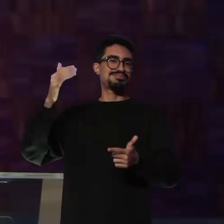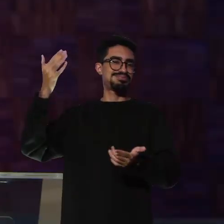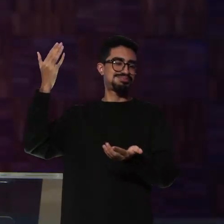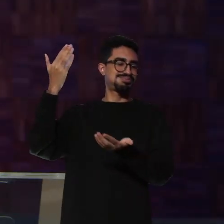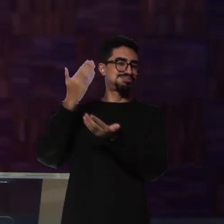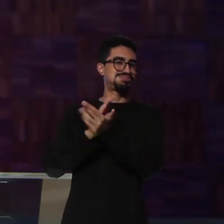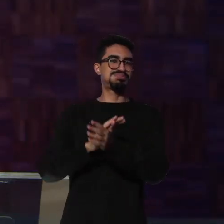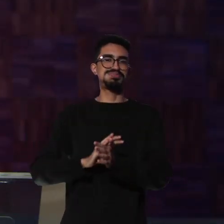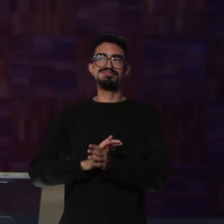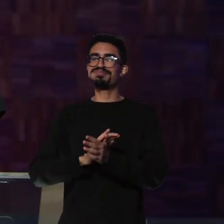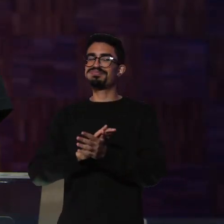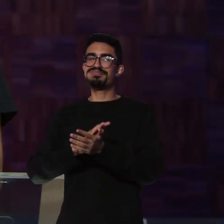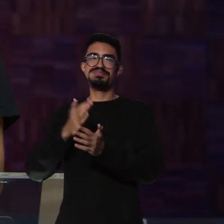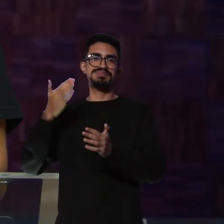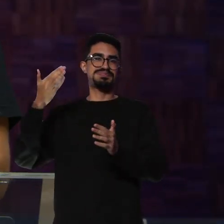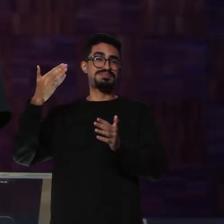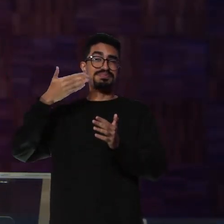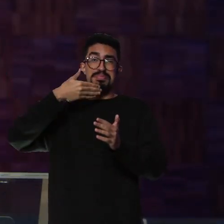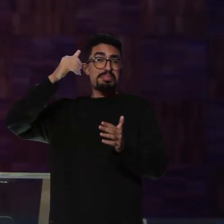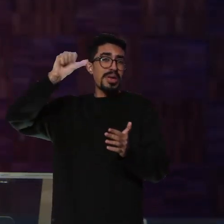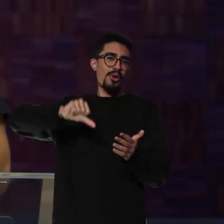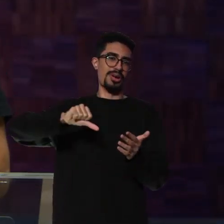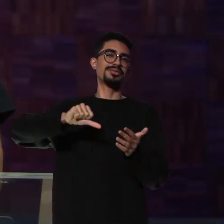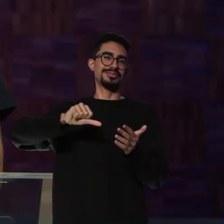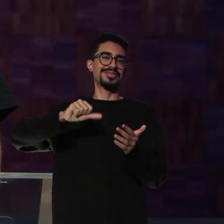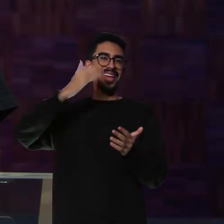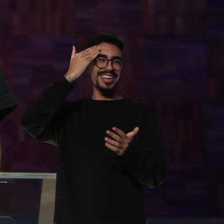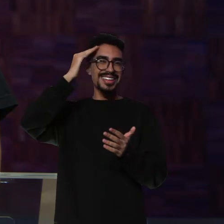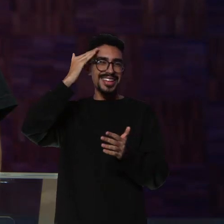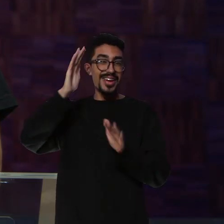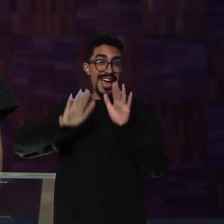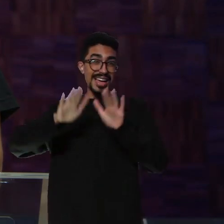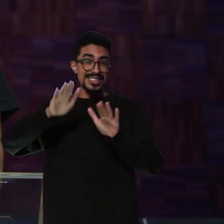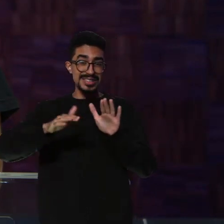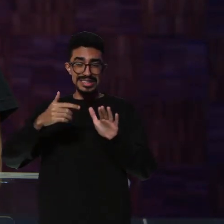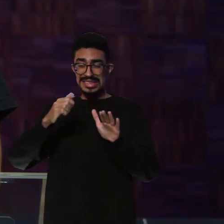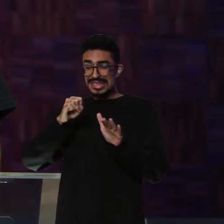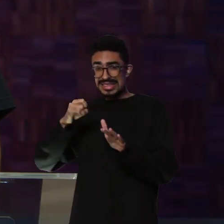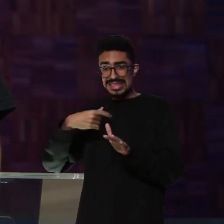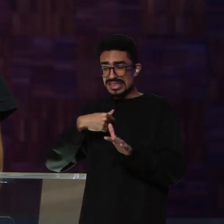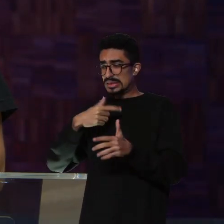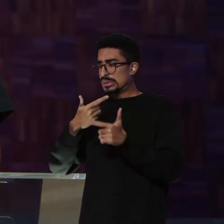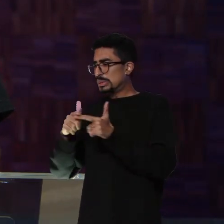falsa impressão de proteção, mas na verdade é um isolamento.